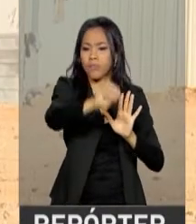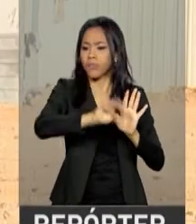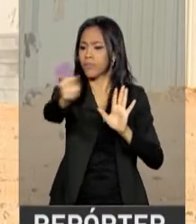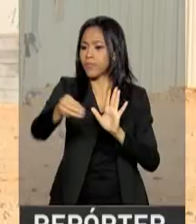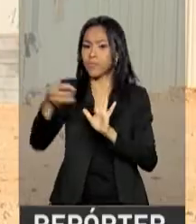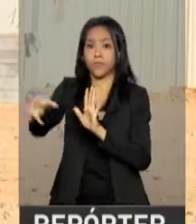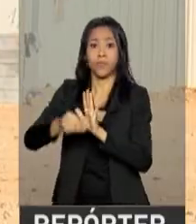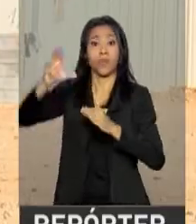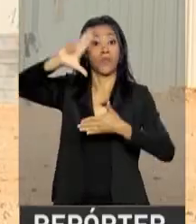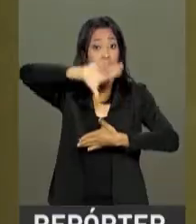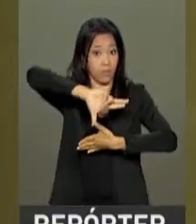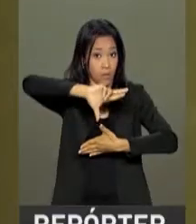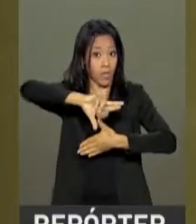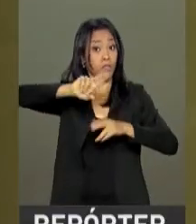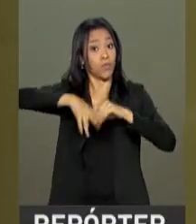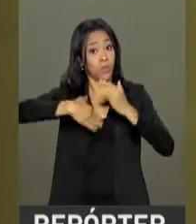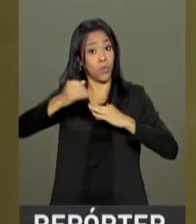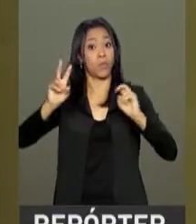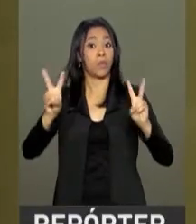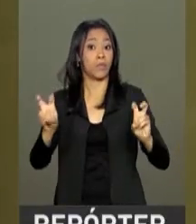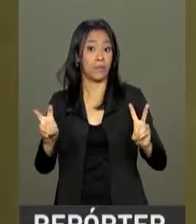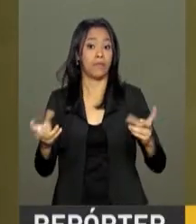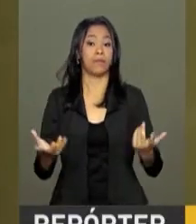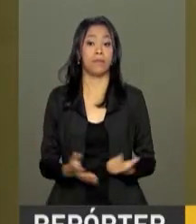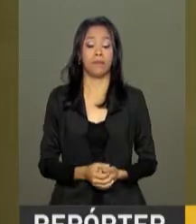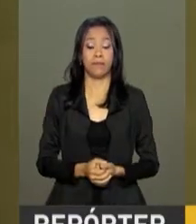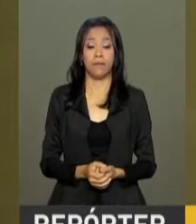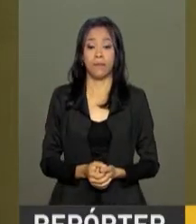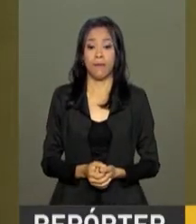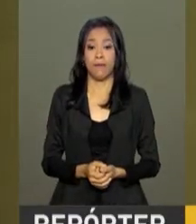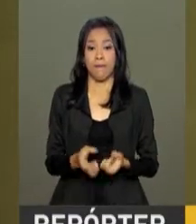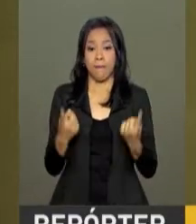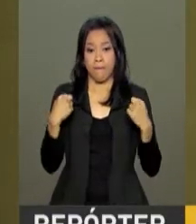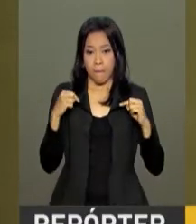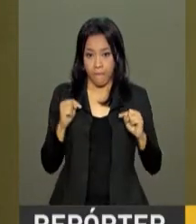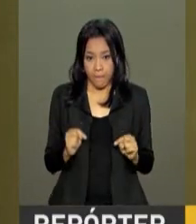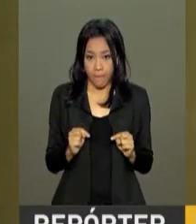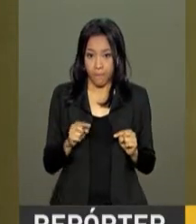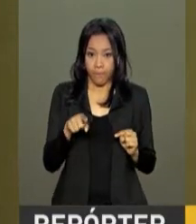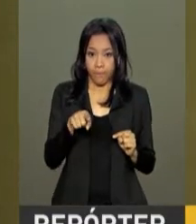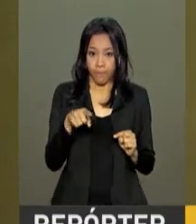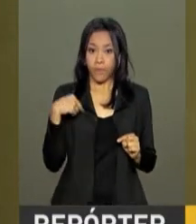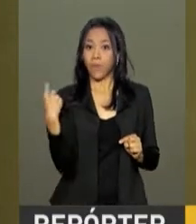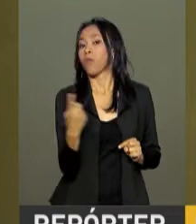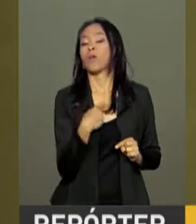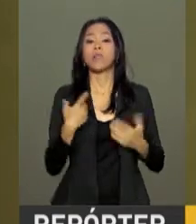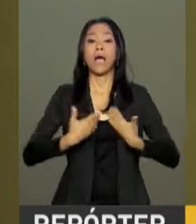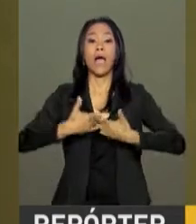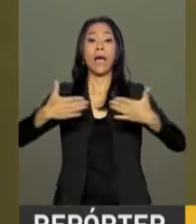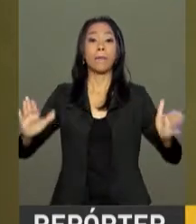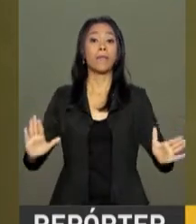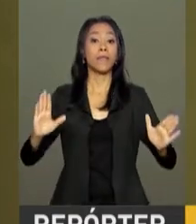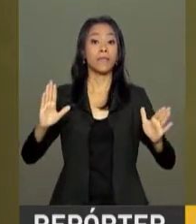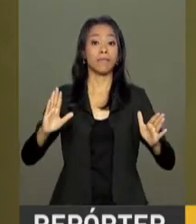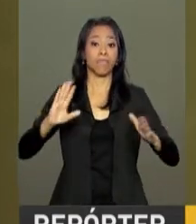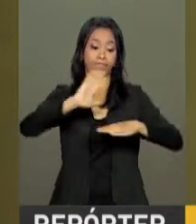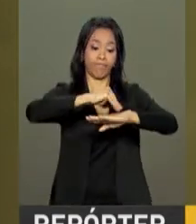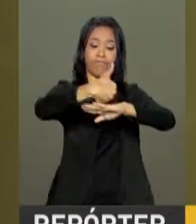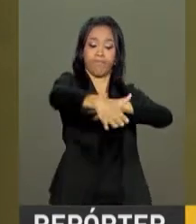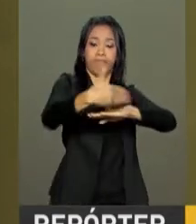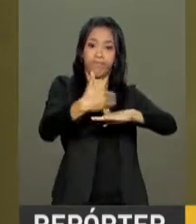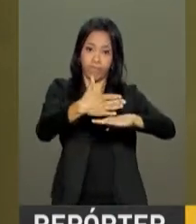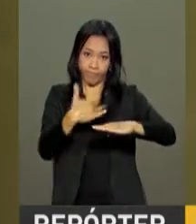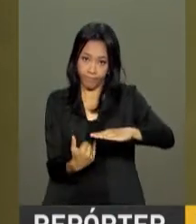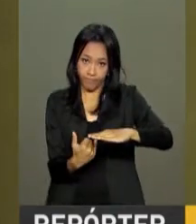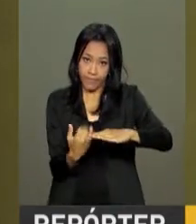e do caribe sobre o tema felicito por manterem abertas suas fronteiras e por brindar